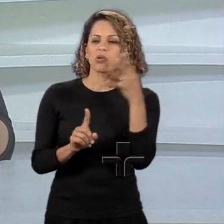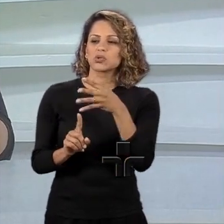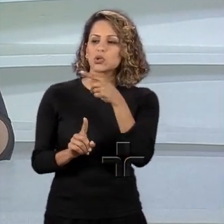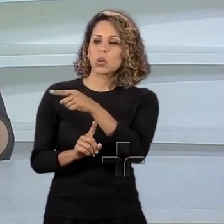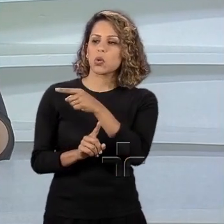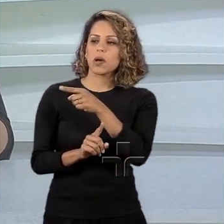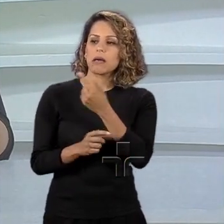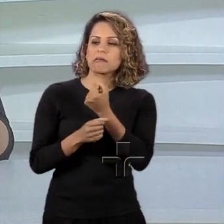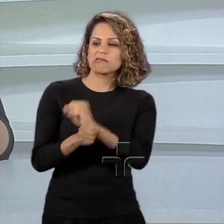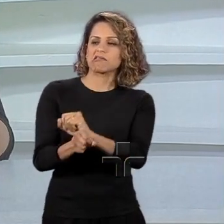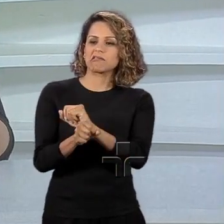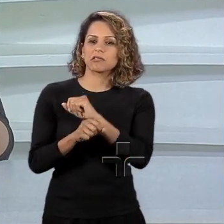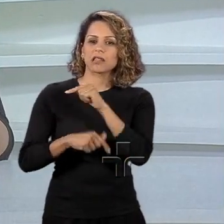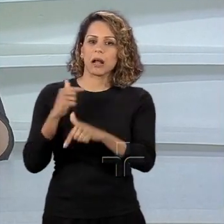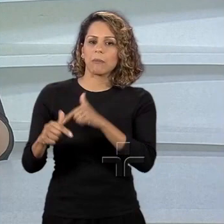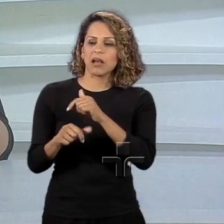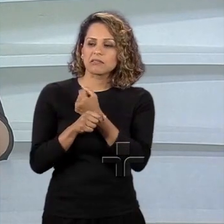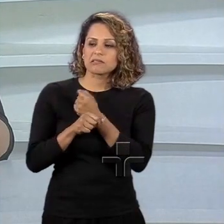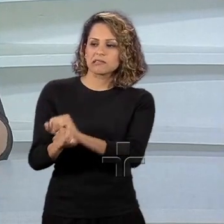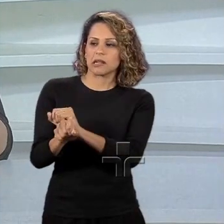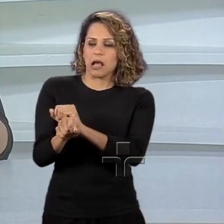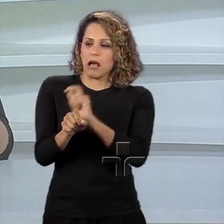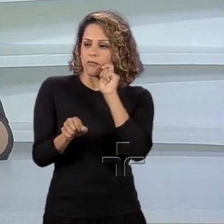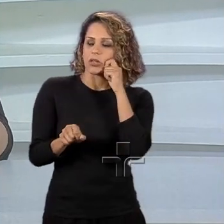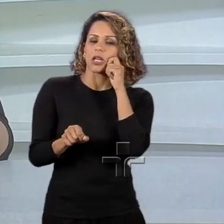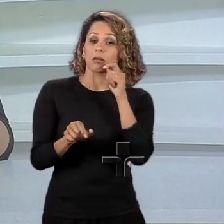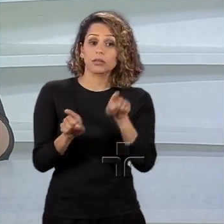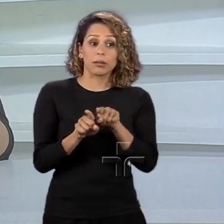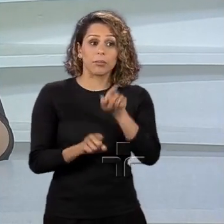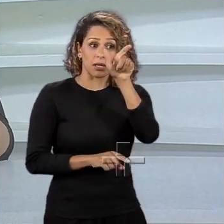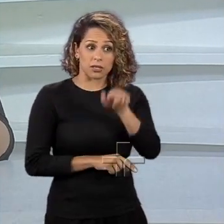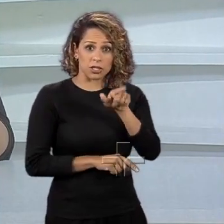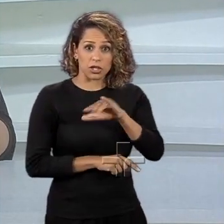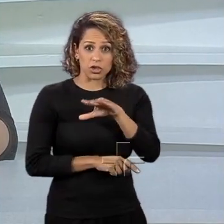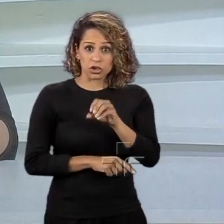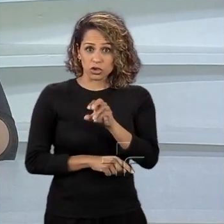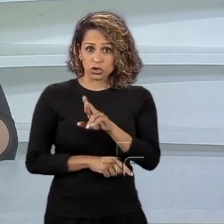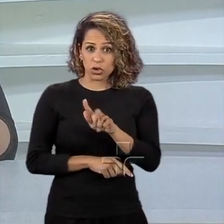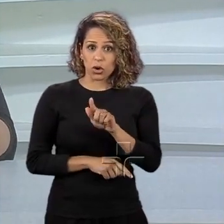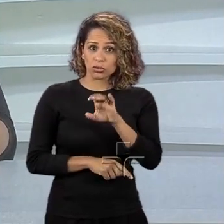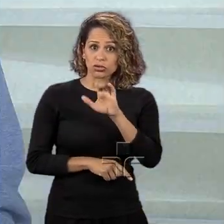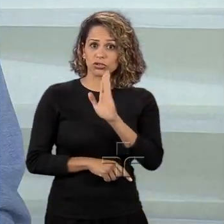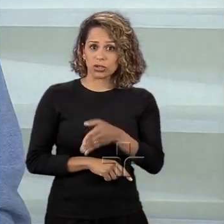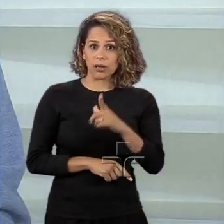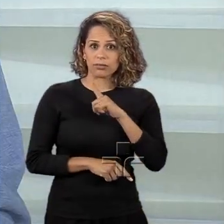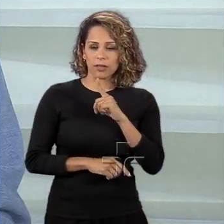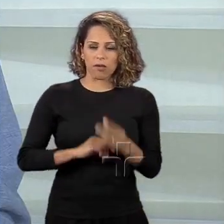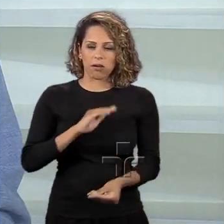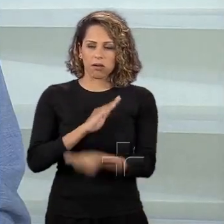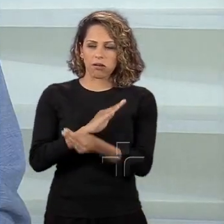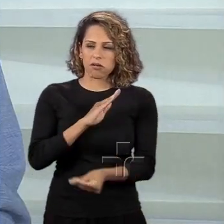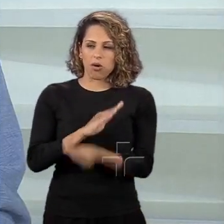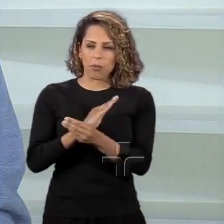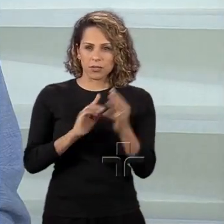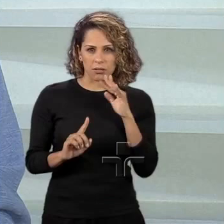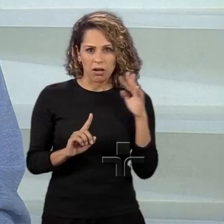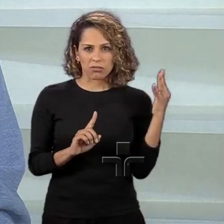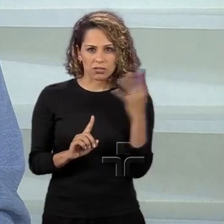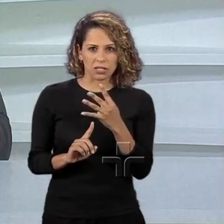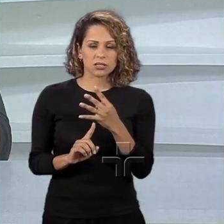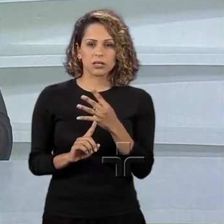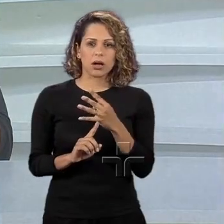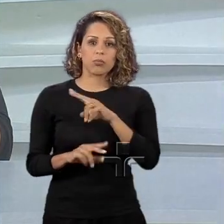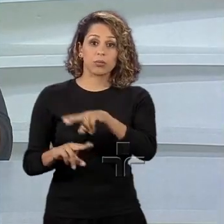O candidato Eduardo Jorge já teve que responder a acusações de recebimento de propina pelo licenciamento ambiental de um